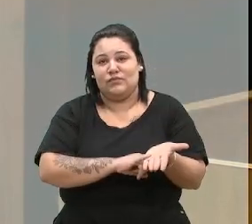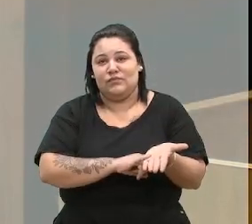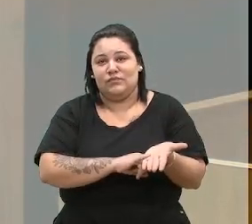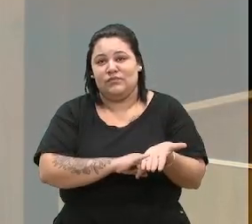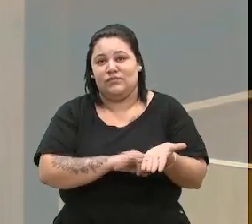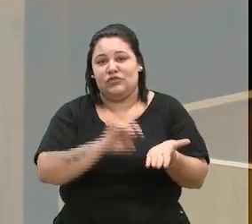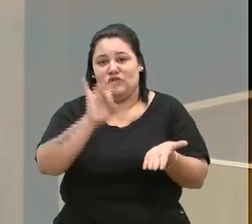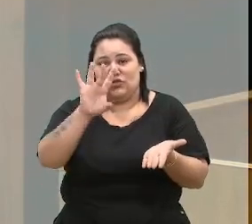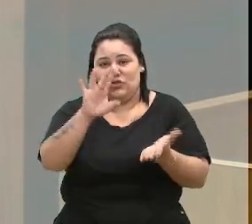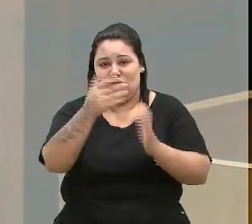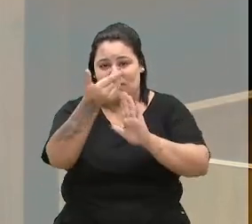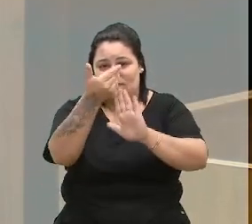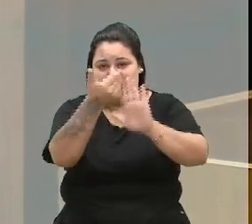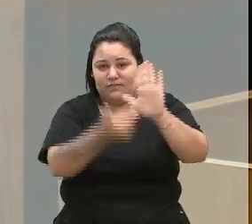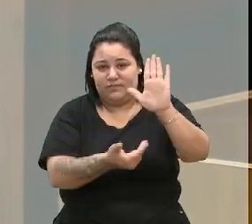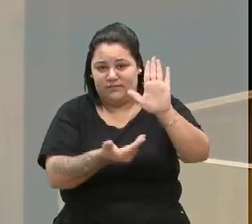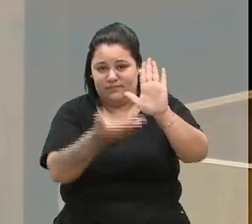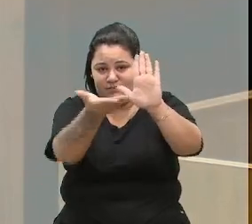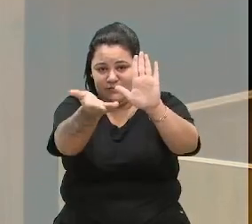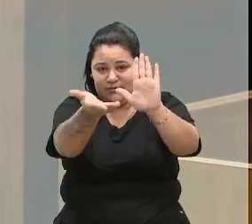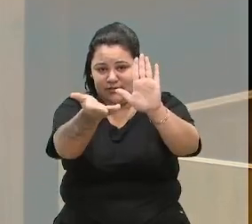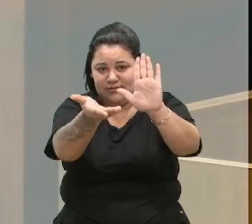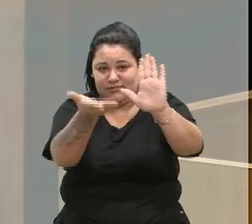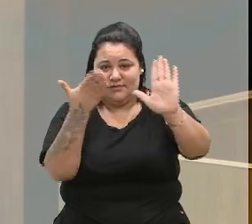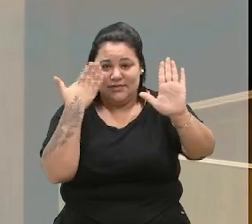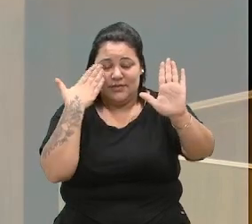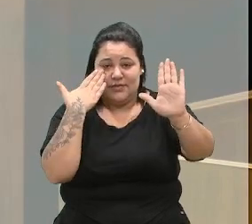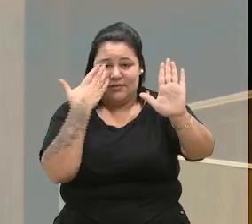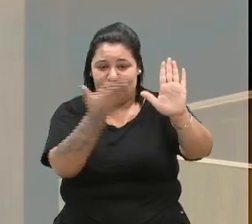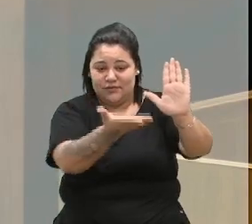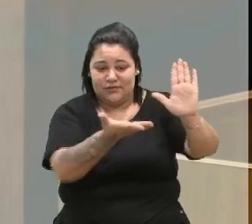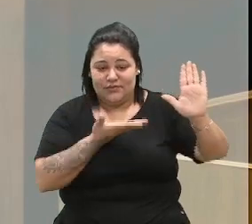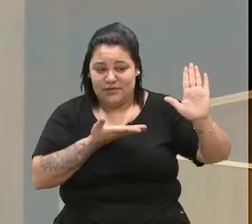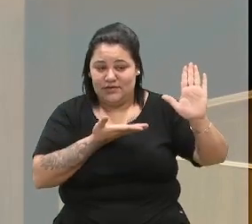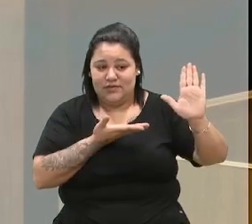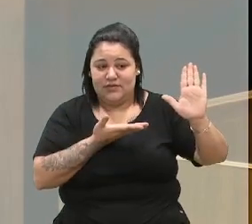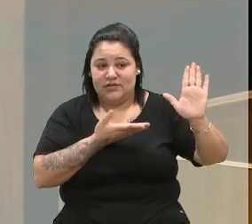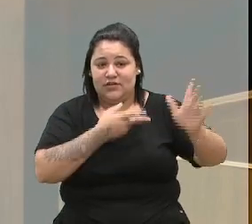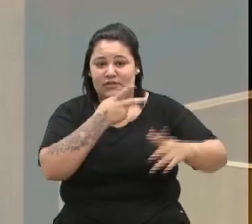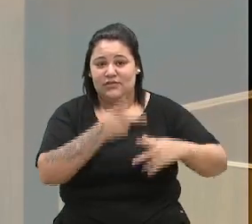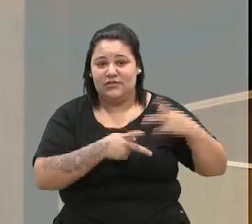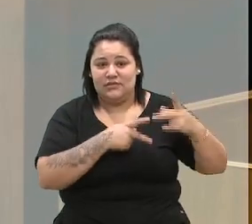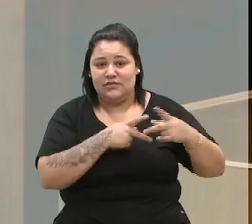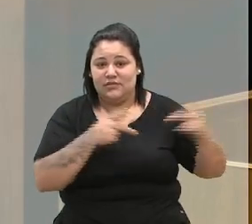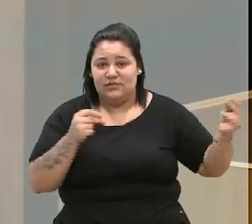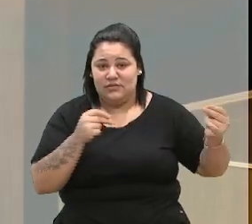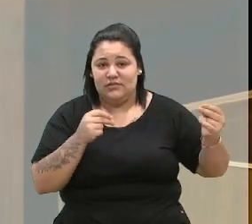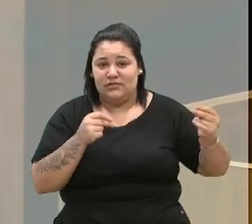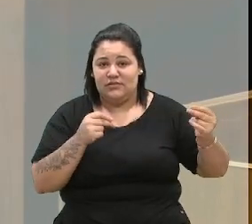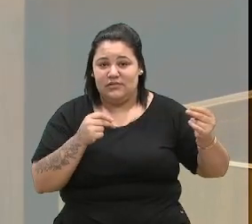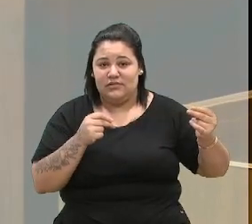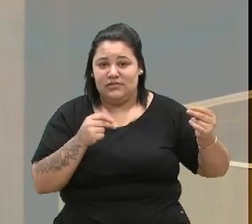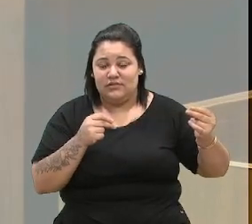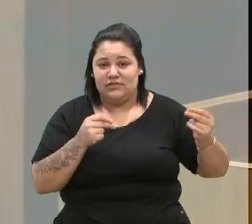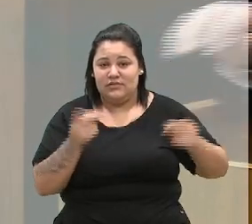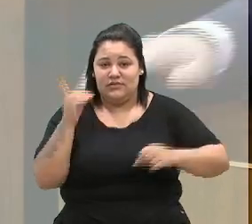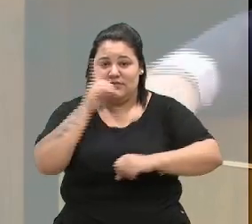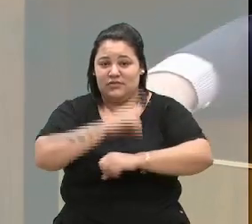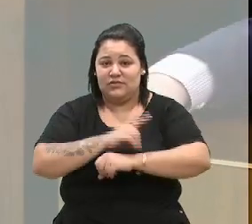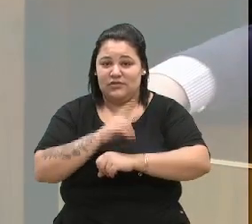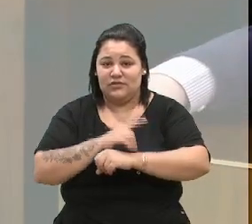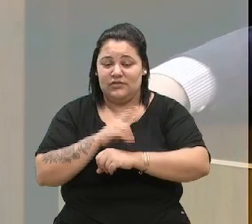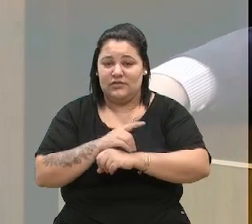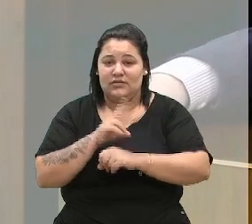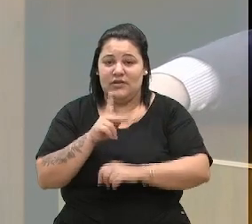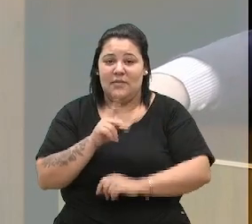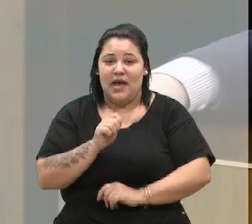uma listinha para os senhores, só para terem uma ideia, o nosso presente de Páscoa. Ovos. Qual é o tratamento do ICMS